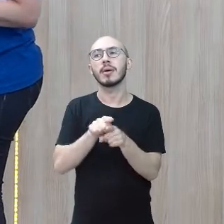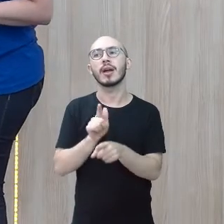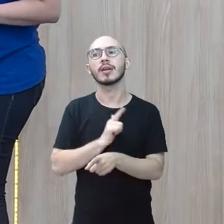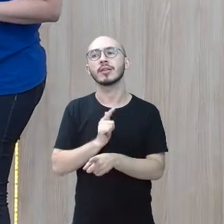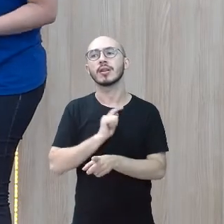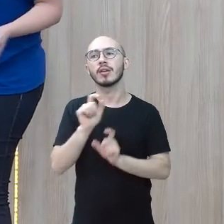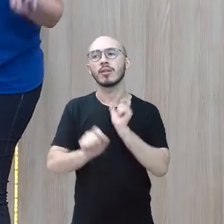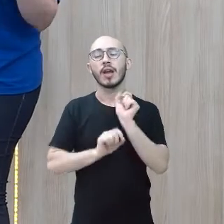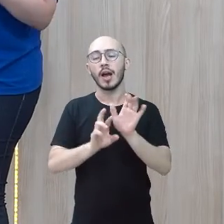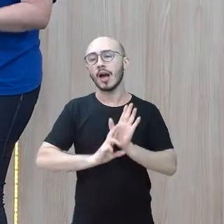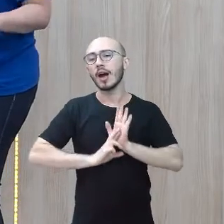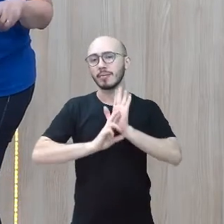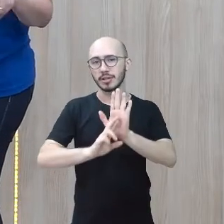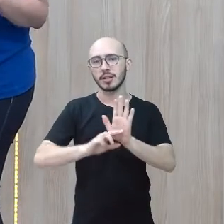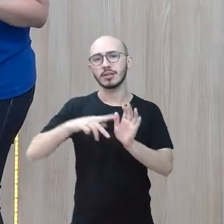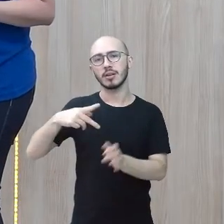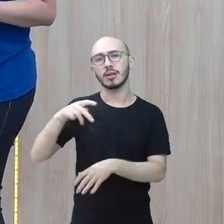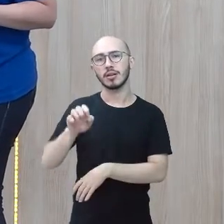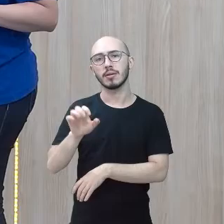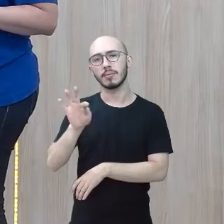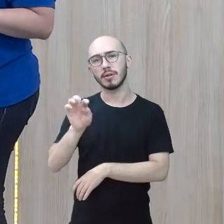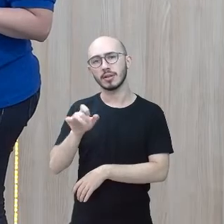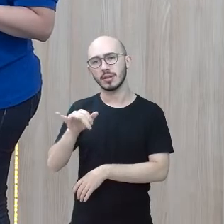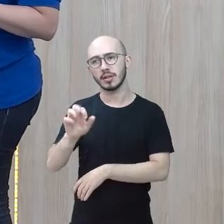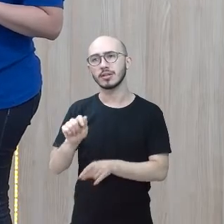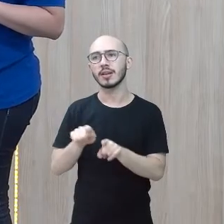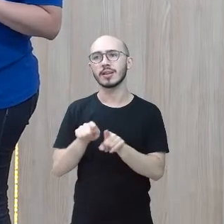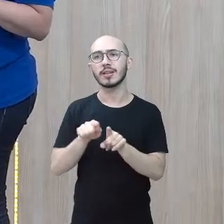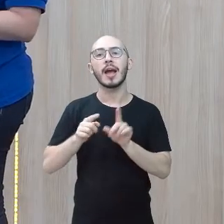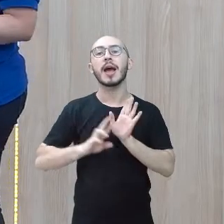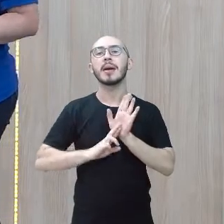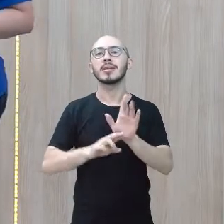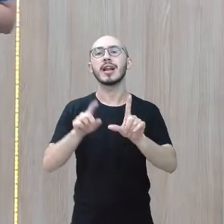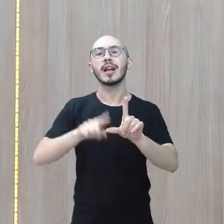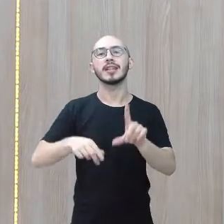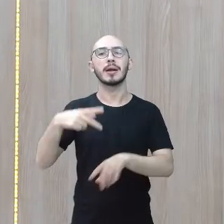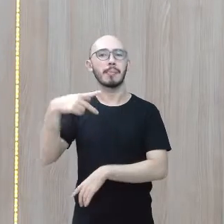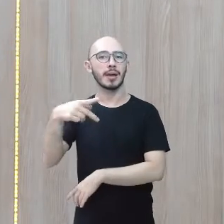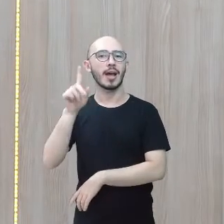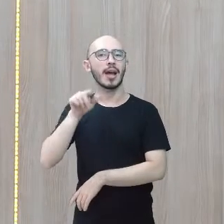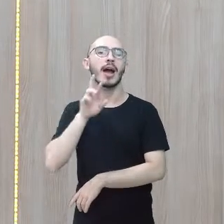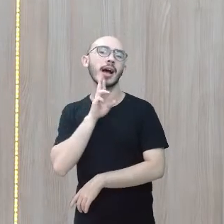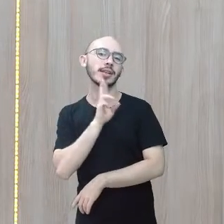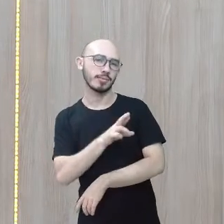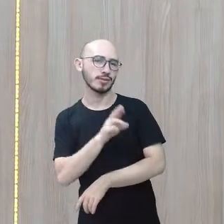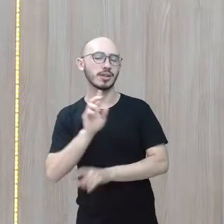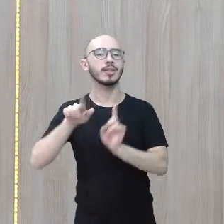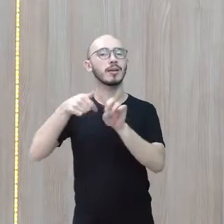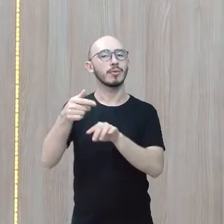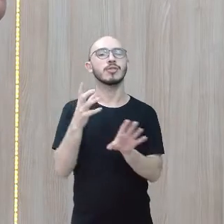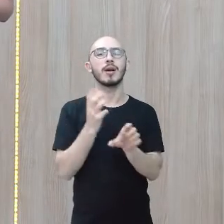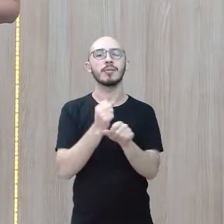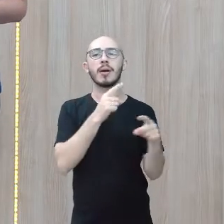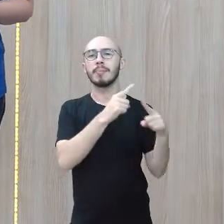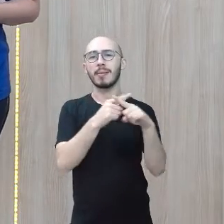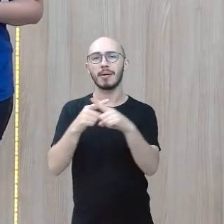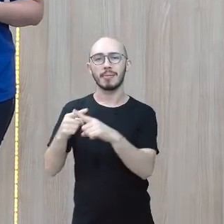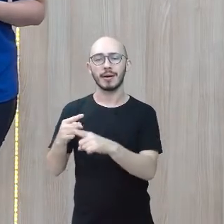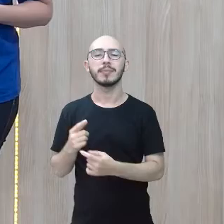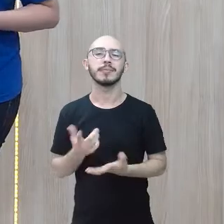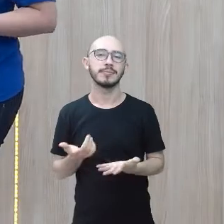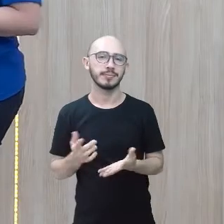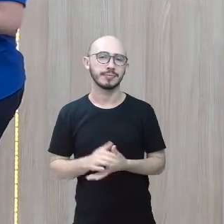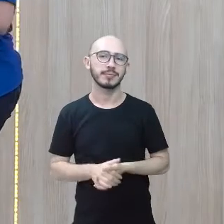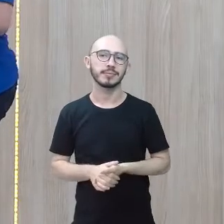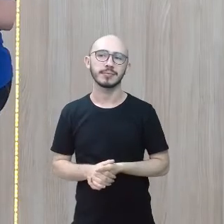da potência, que vai ser a próxima parte. O pezinho está ali representando o resultado depois que essas multiplicações acontecem,